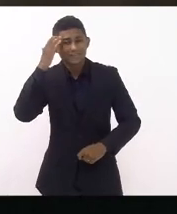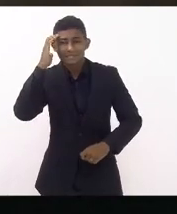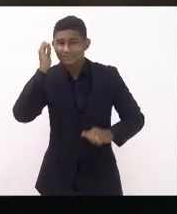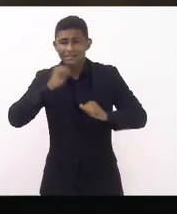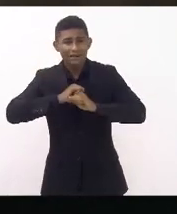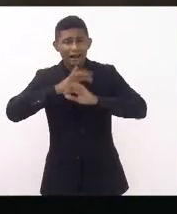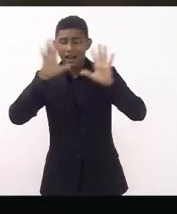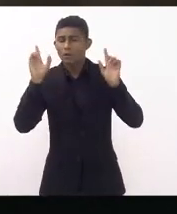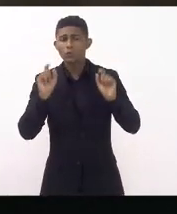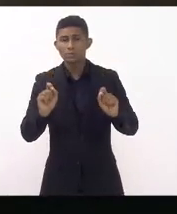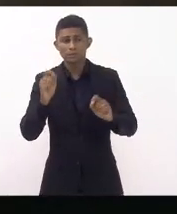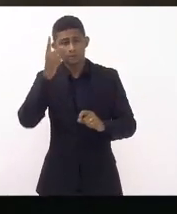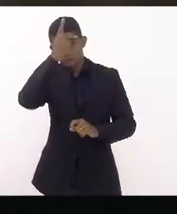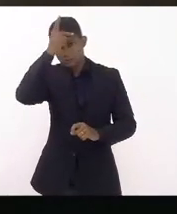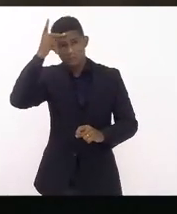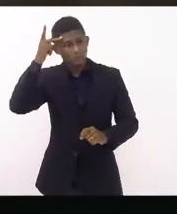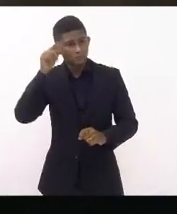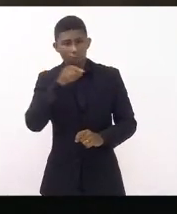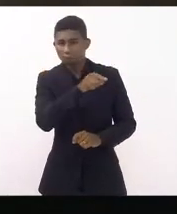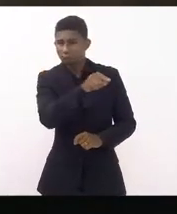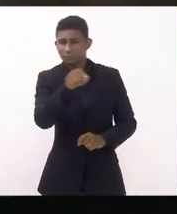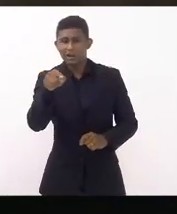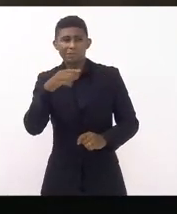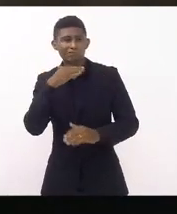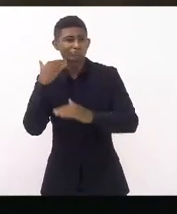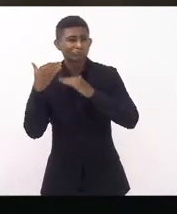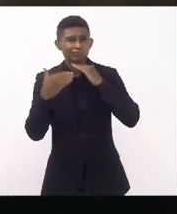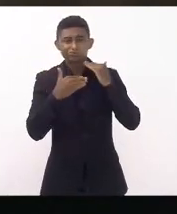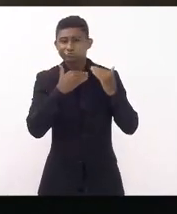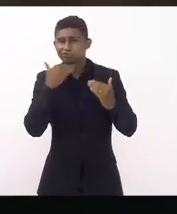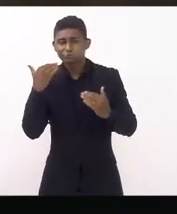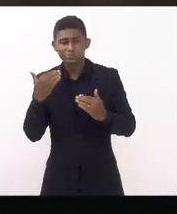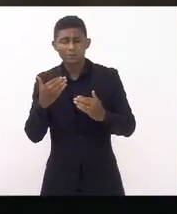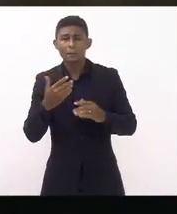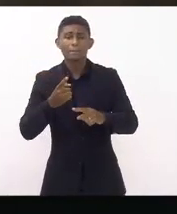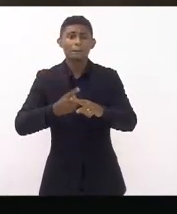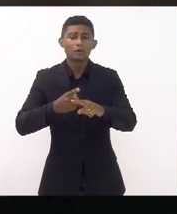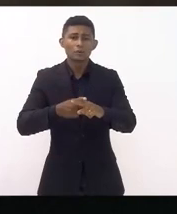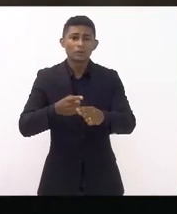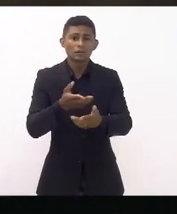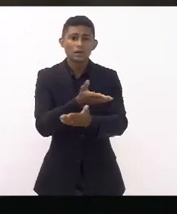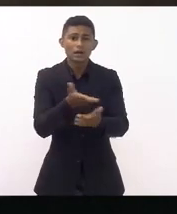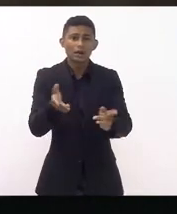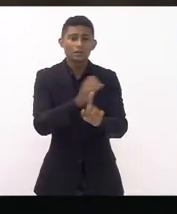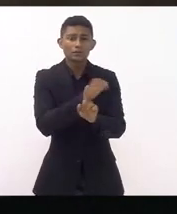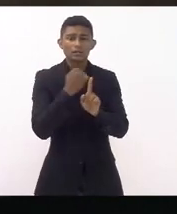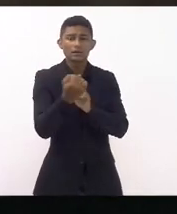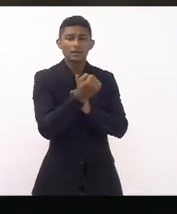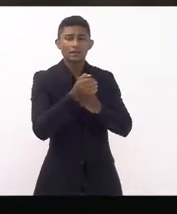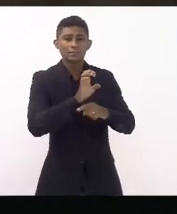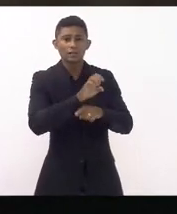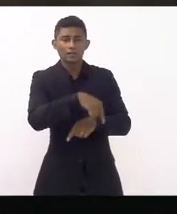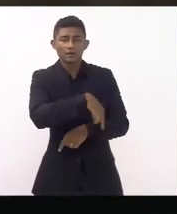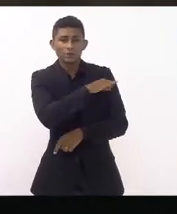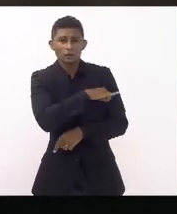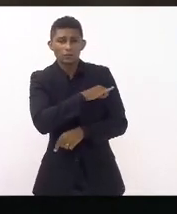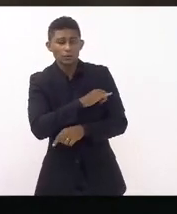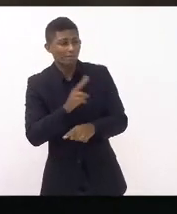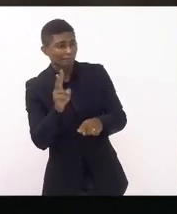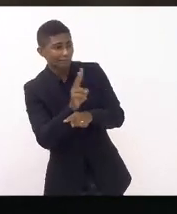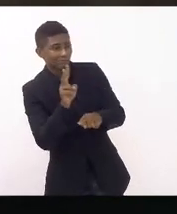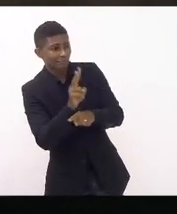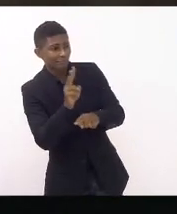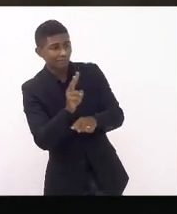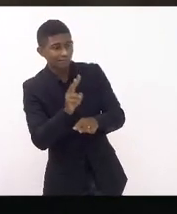morrendo. E que essas pessoas que estão morrendo são as pessoas que estão defendendo o Estado do Rio de Janeiro. Nós estamos sendo